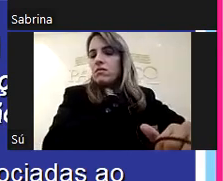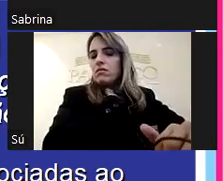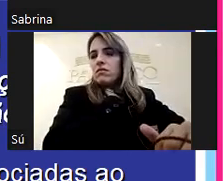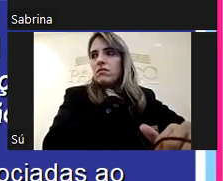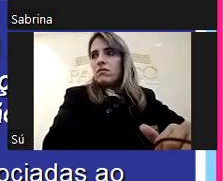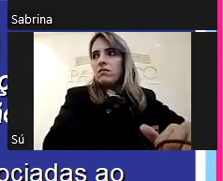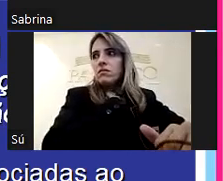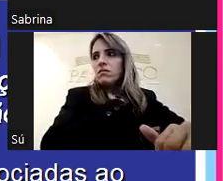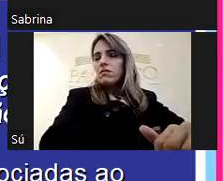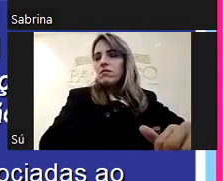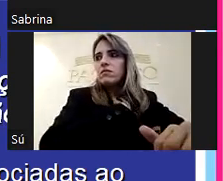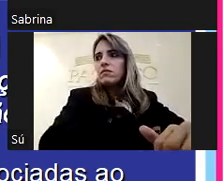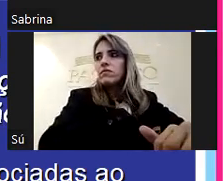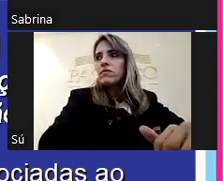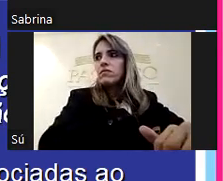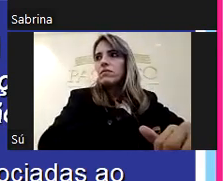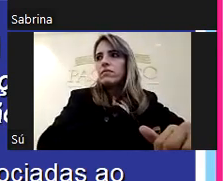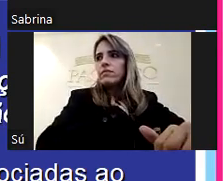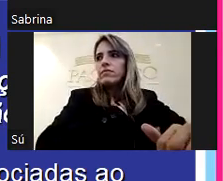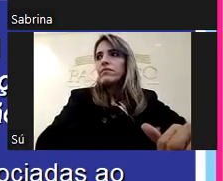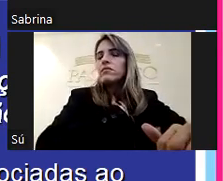seu marido, namorado, sei lá quem for,